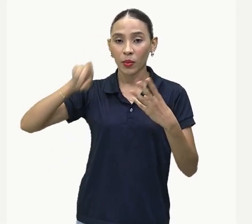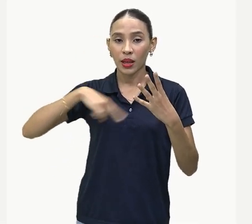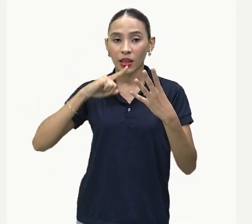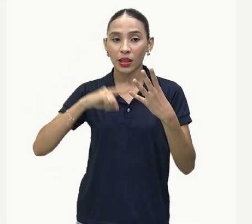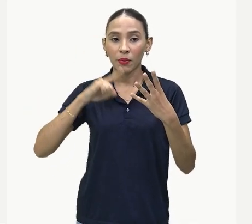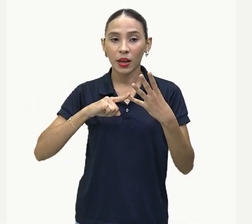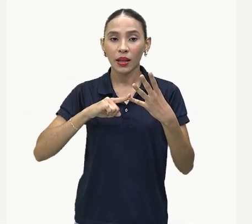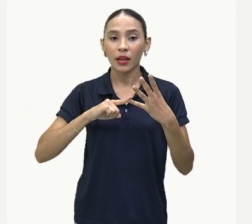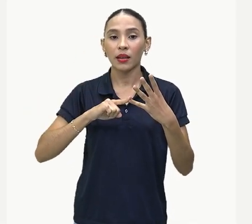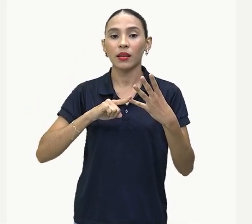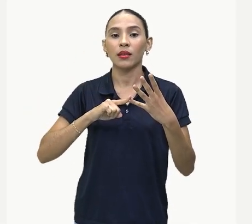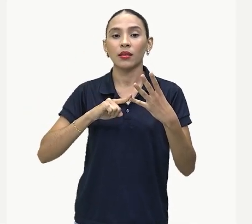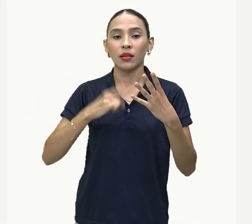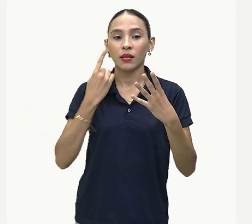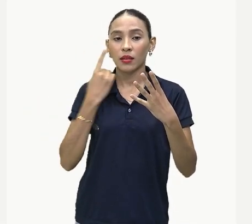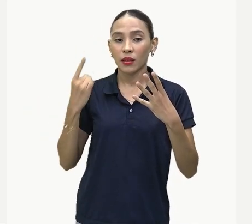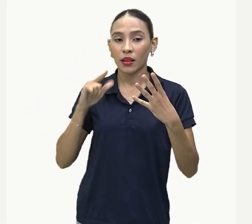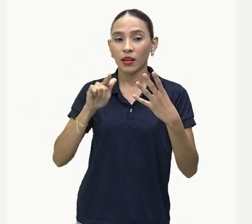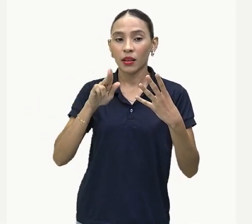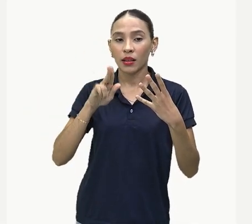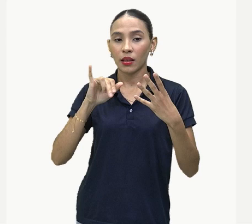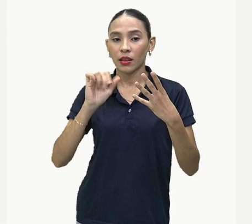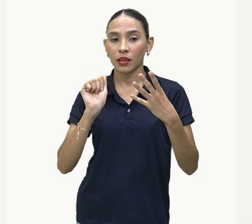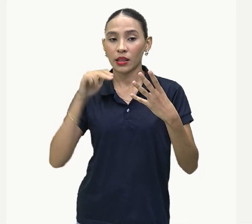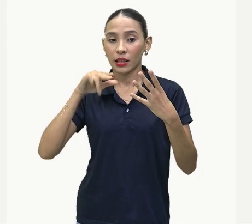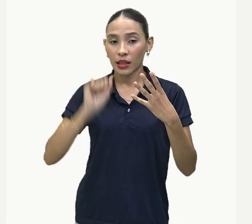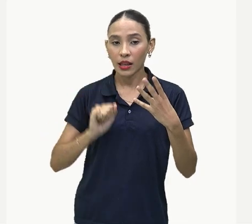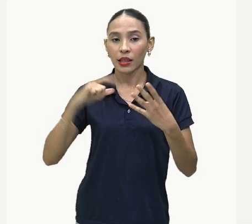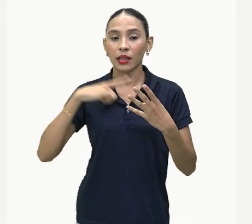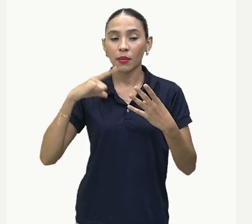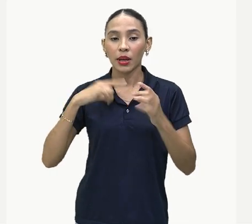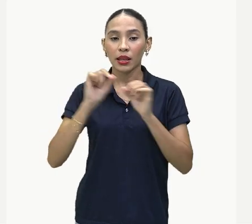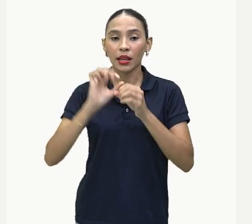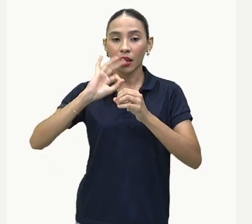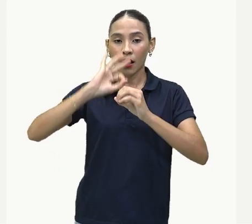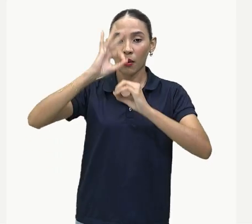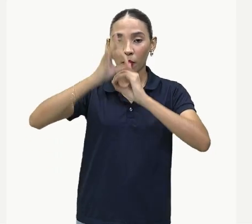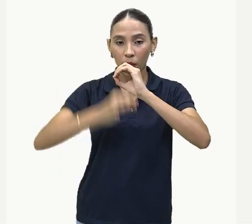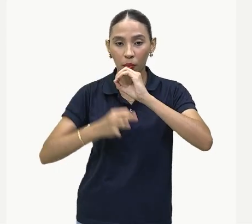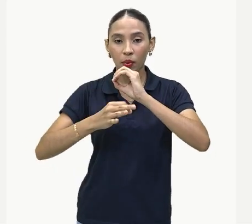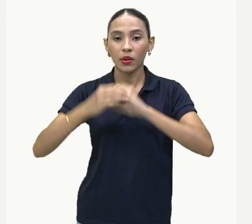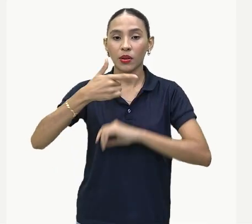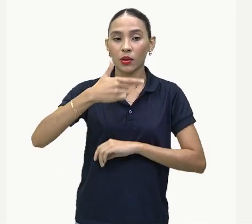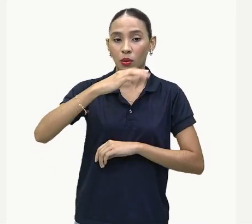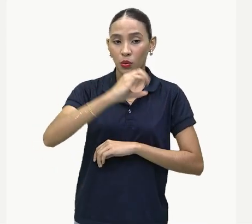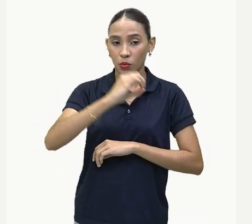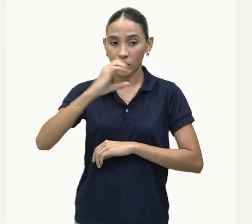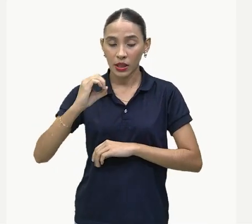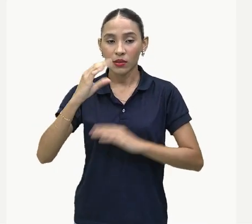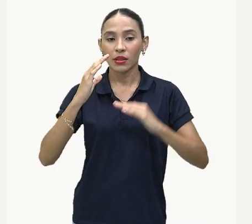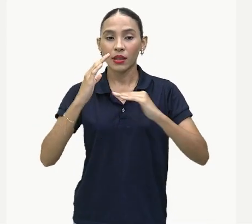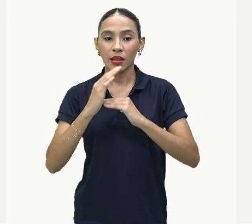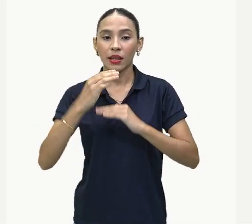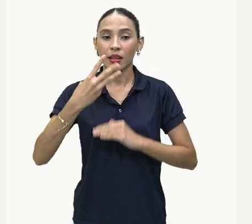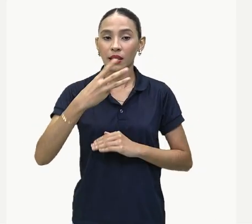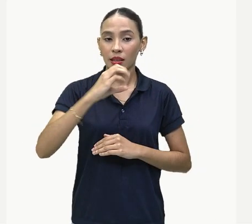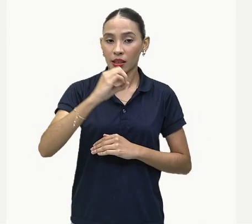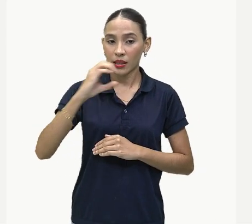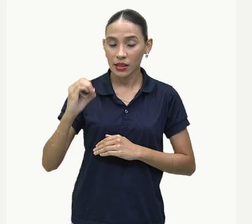Guiana. Ela possui altitude que variam de 200 e